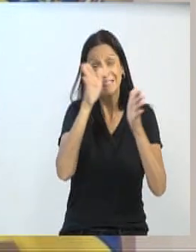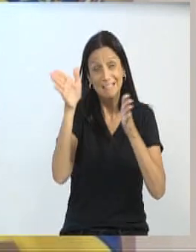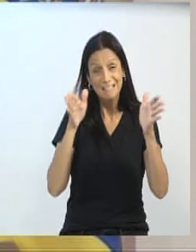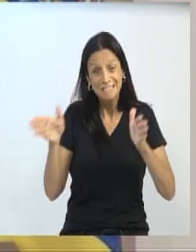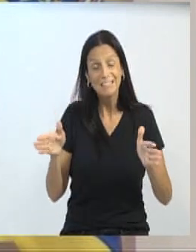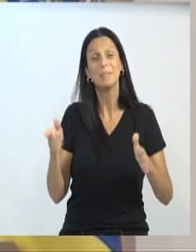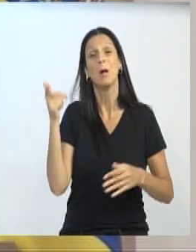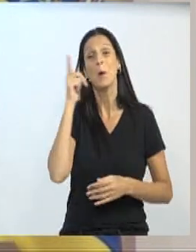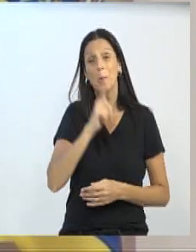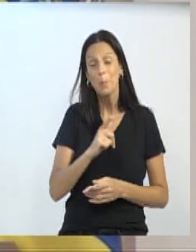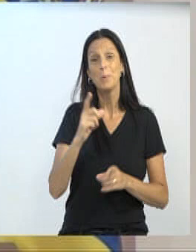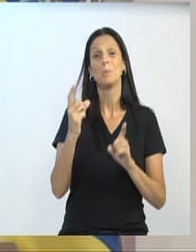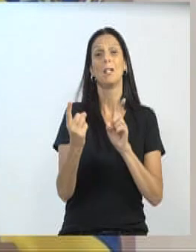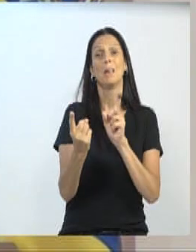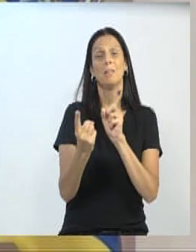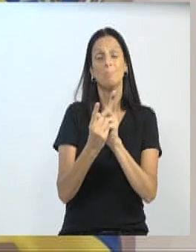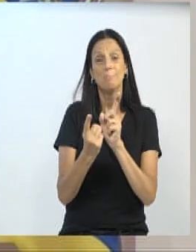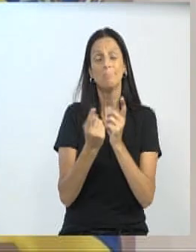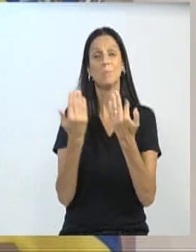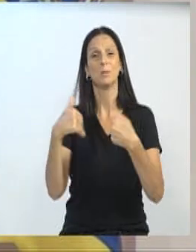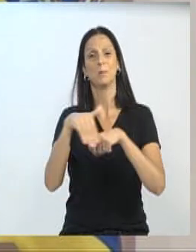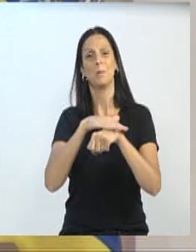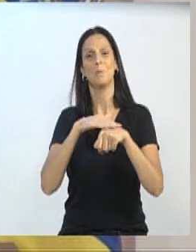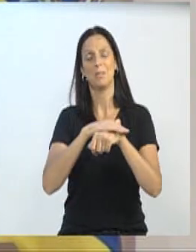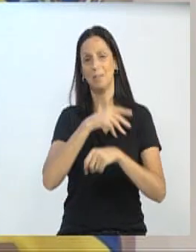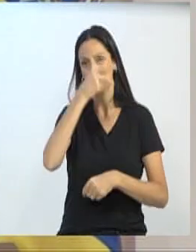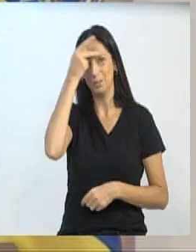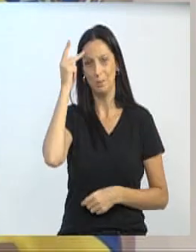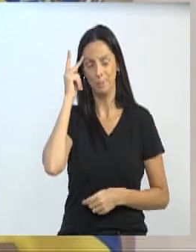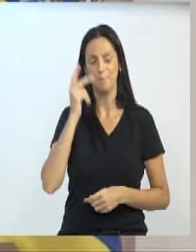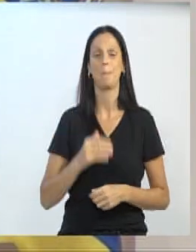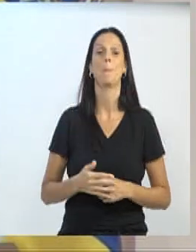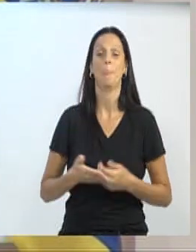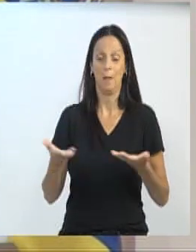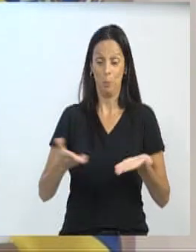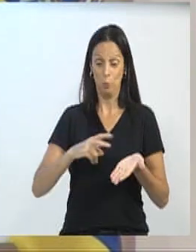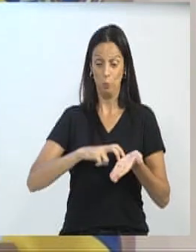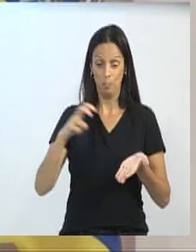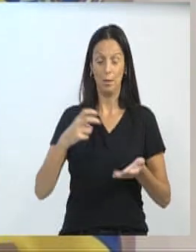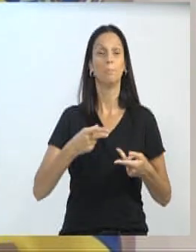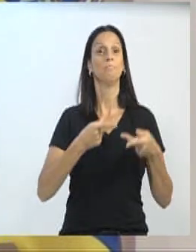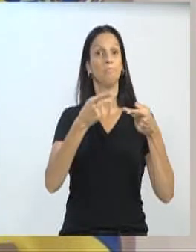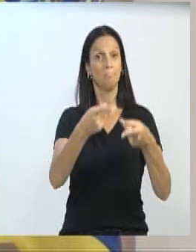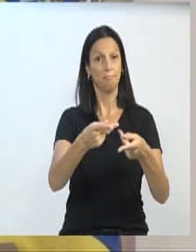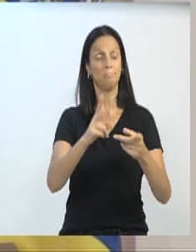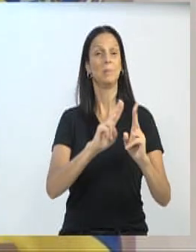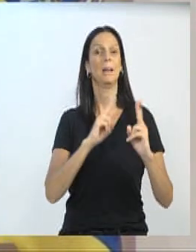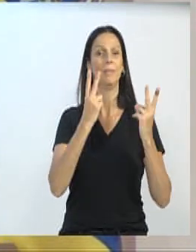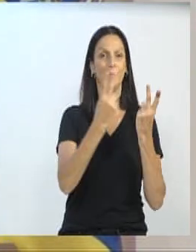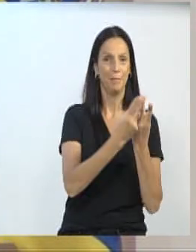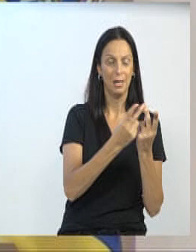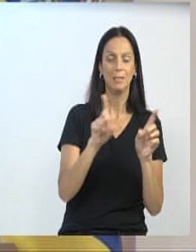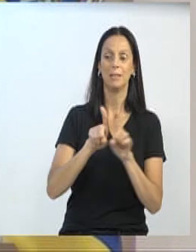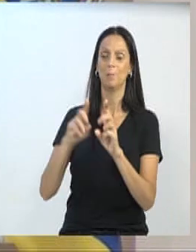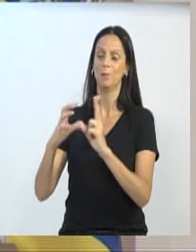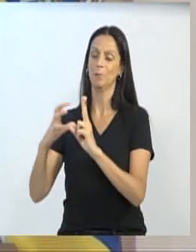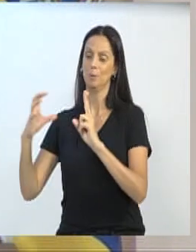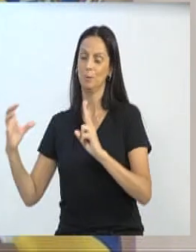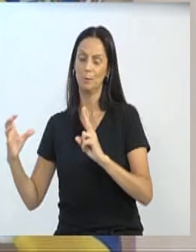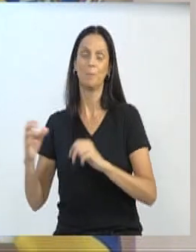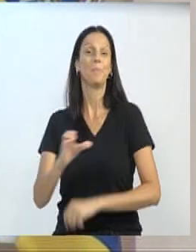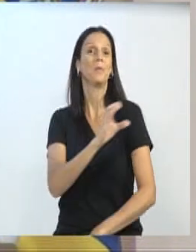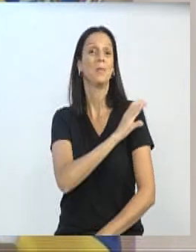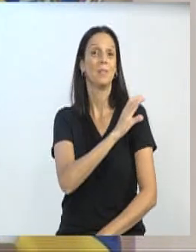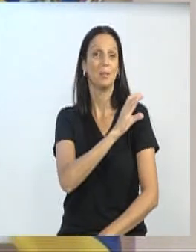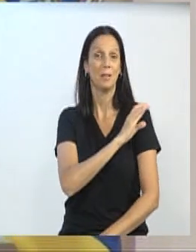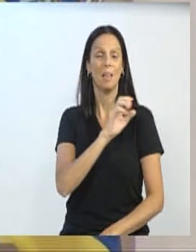para estar presente no maior número possível de educandários comestive na parte da manhã lá na velha na velha grande no c&a Arão Rebelo né é importante